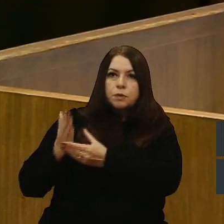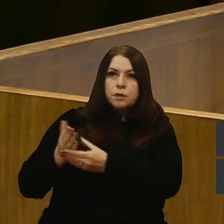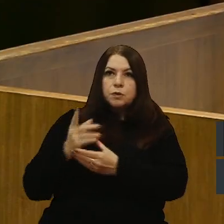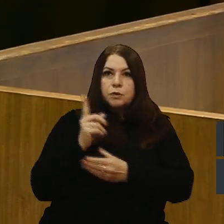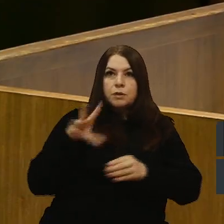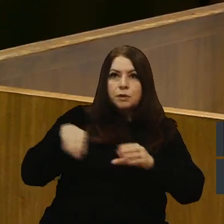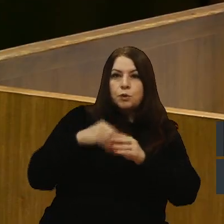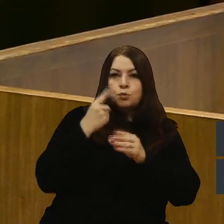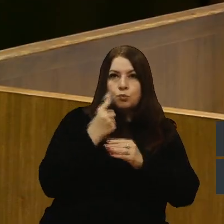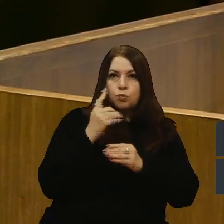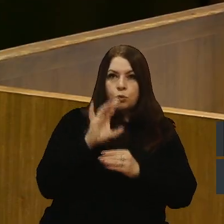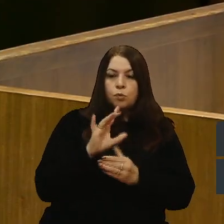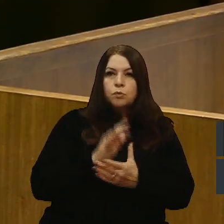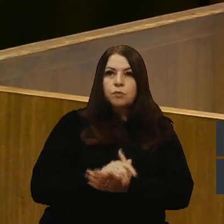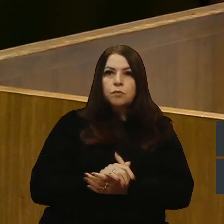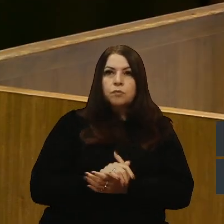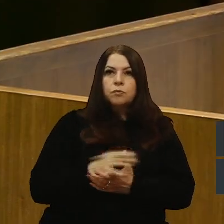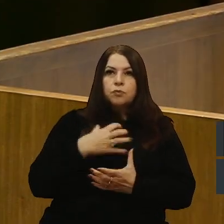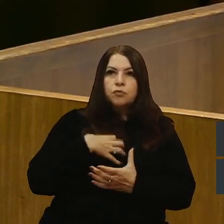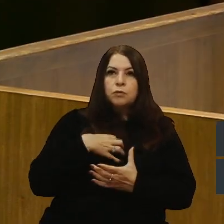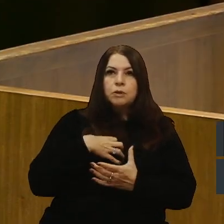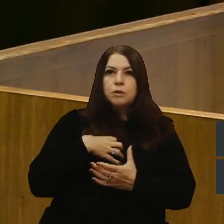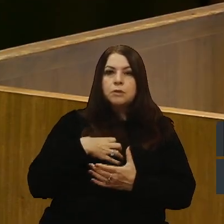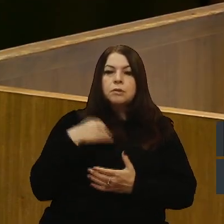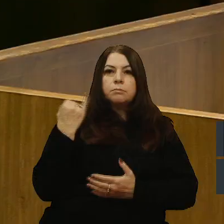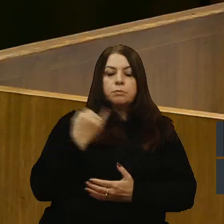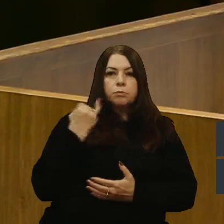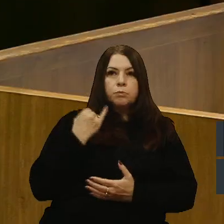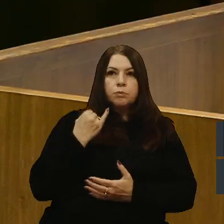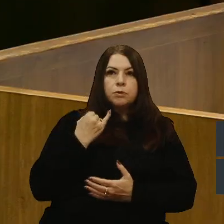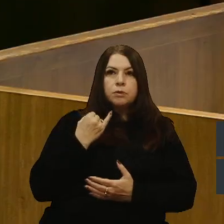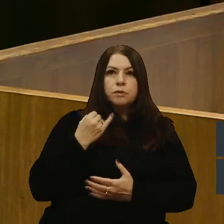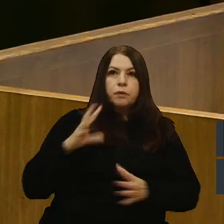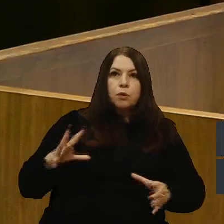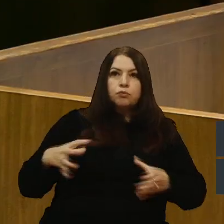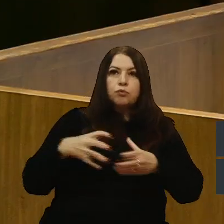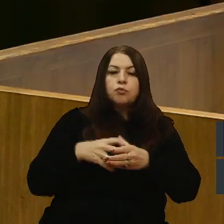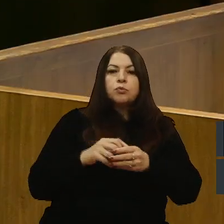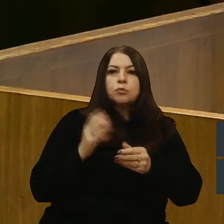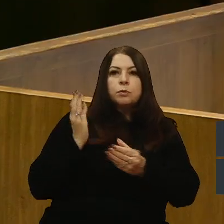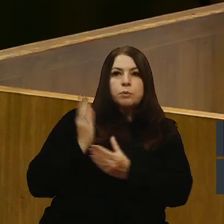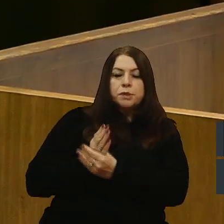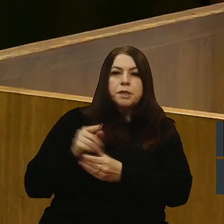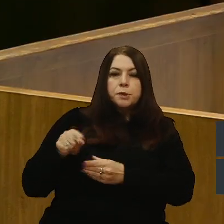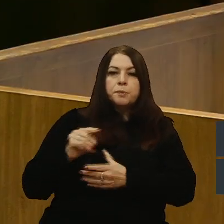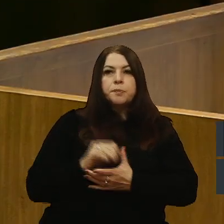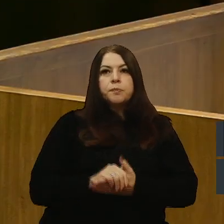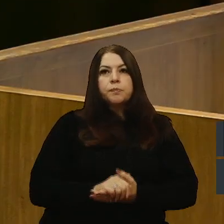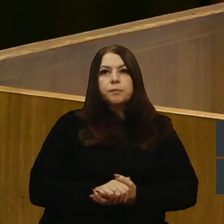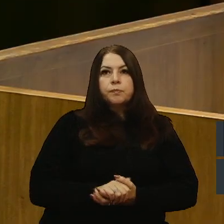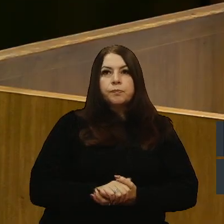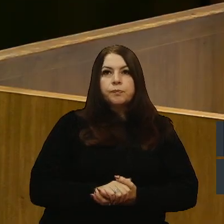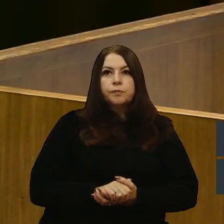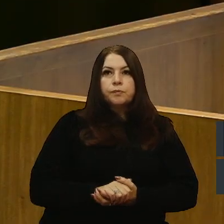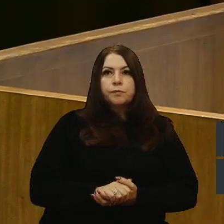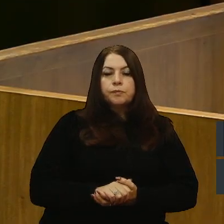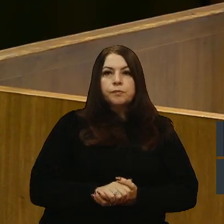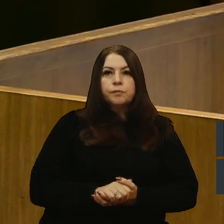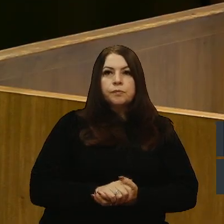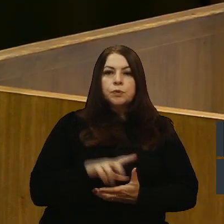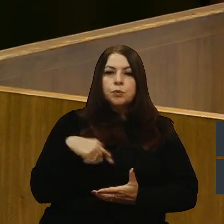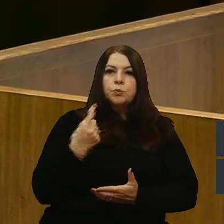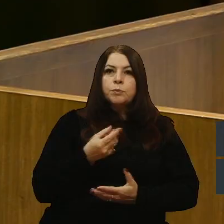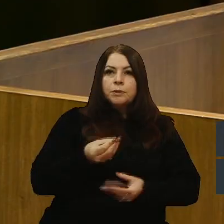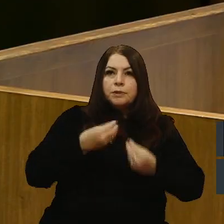só, que, de uma forma muito importante, foram juntados esses processos, né? O que nos traz